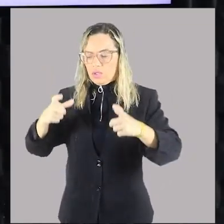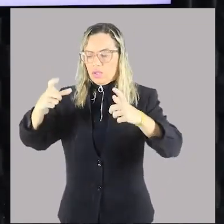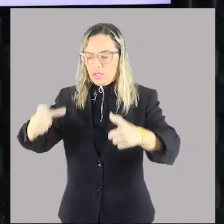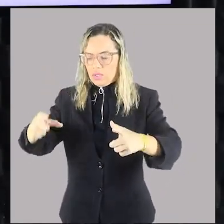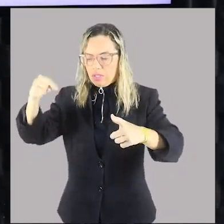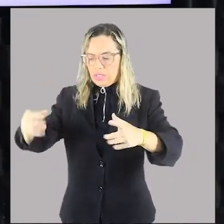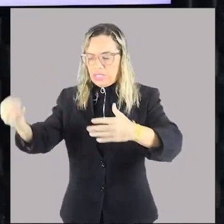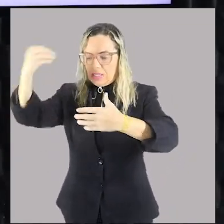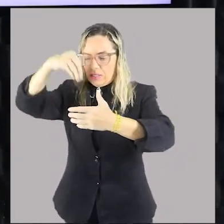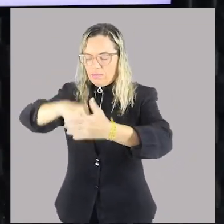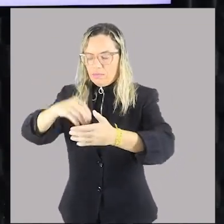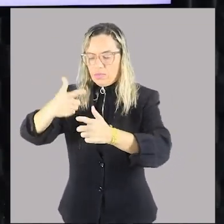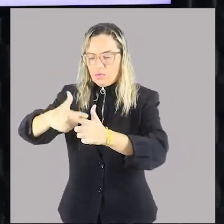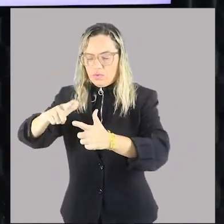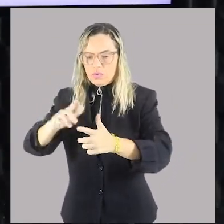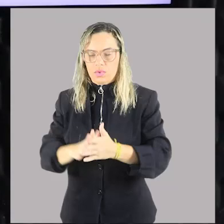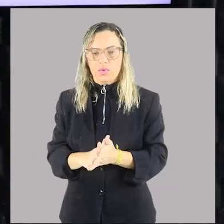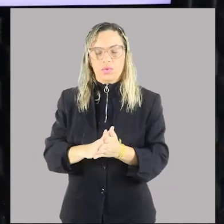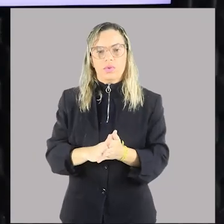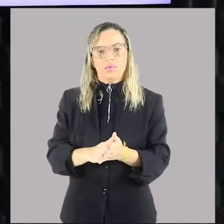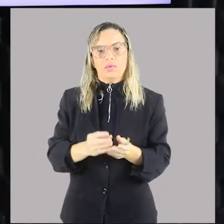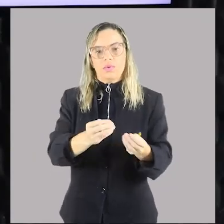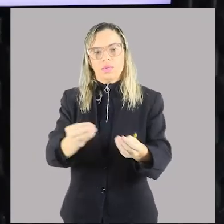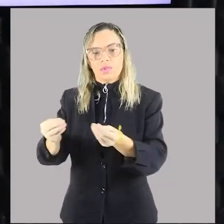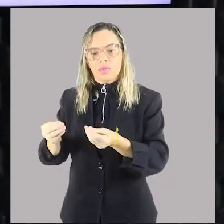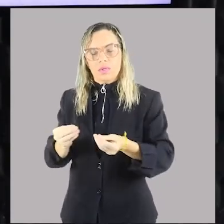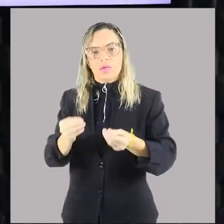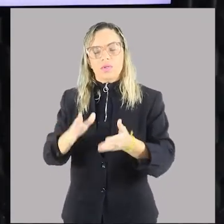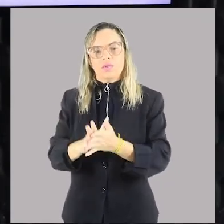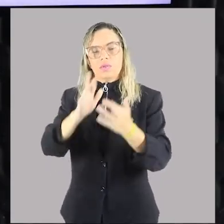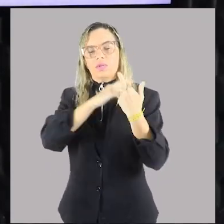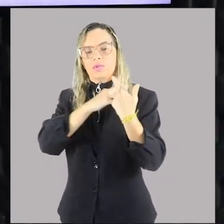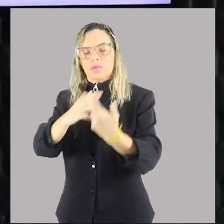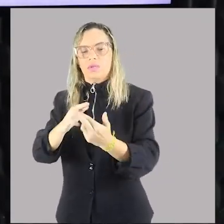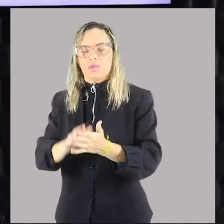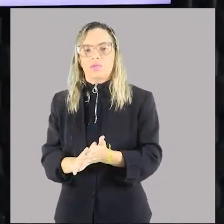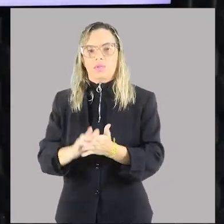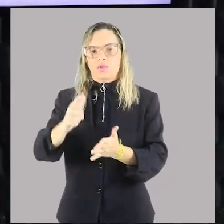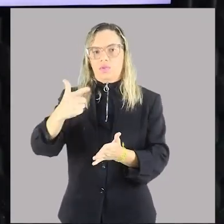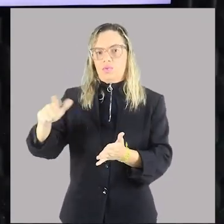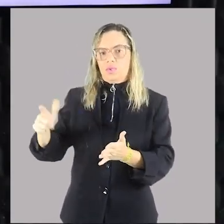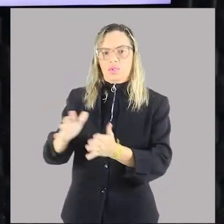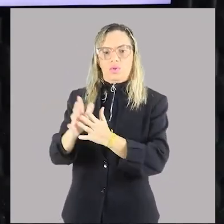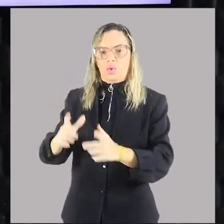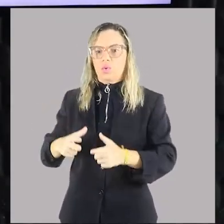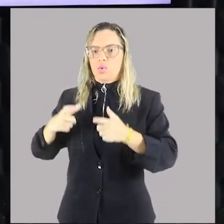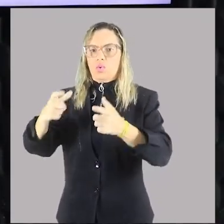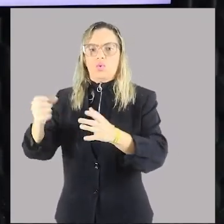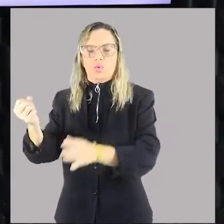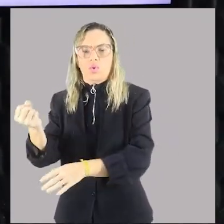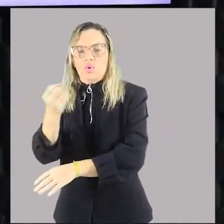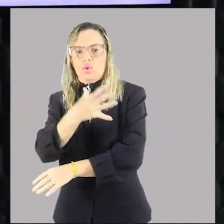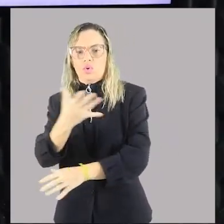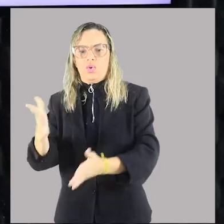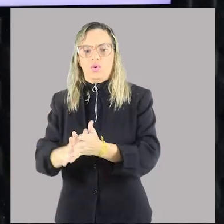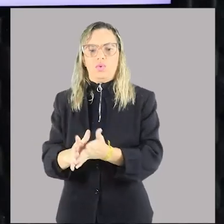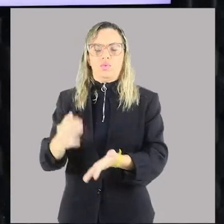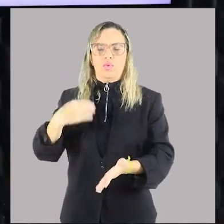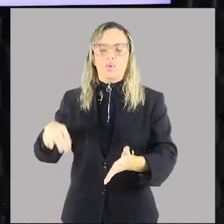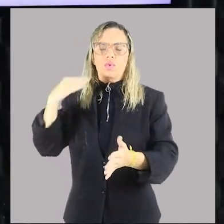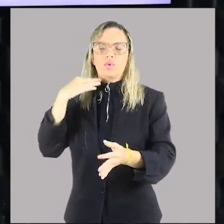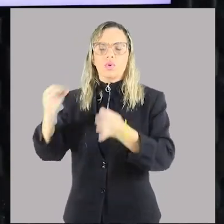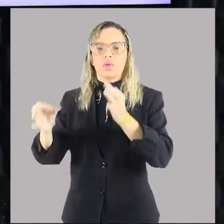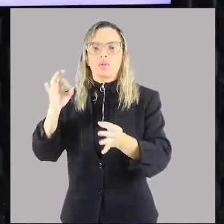divisão interna de competências. Essa divisão interna de competências não cria uma nova pessoa jurídica, e sim, por exemplo, um setor